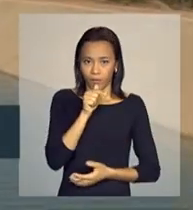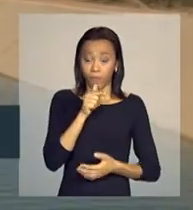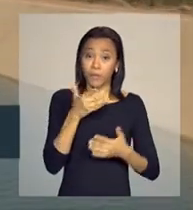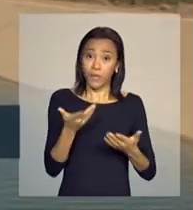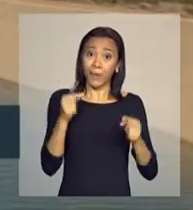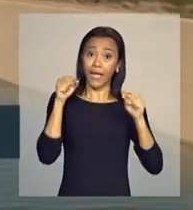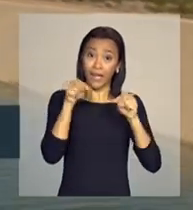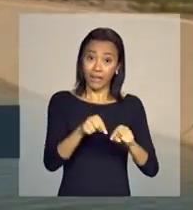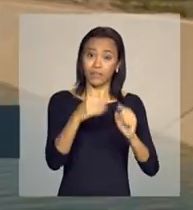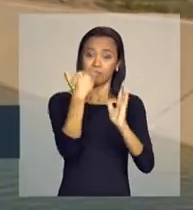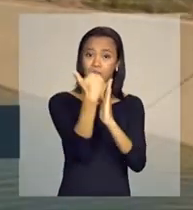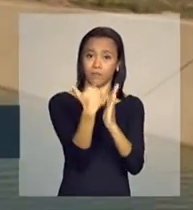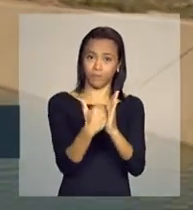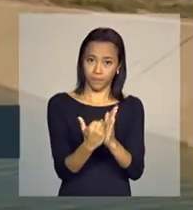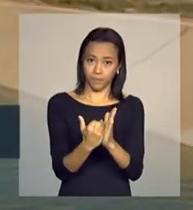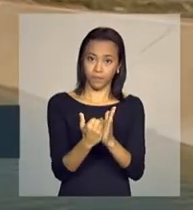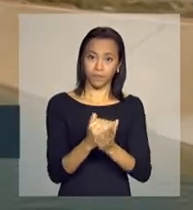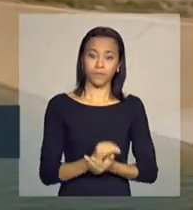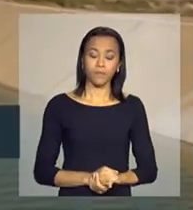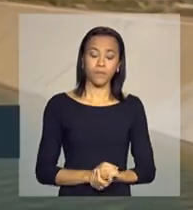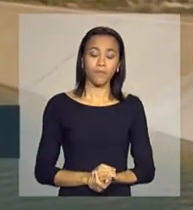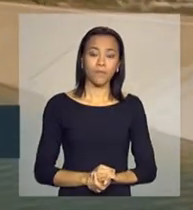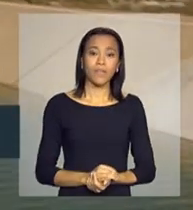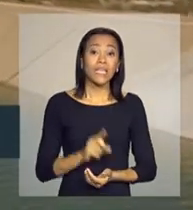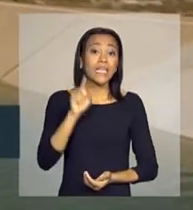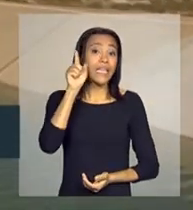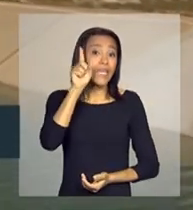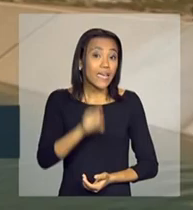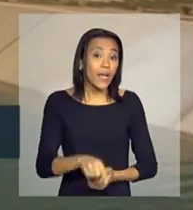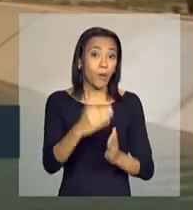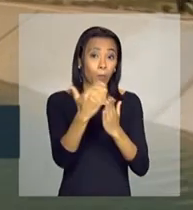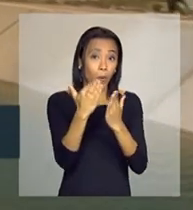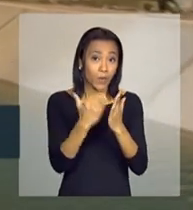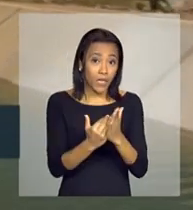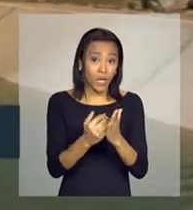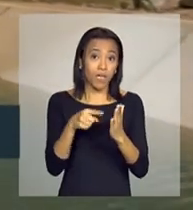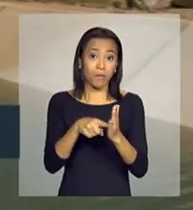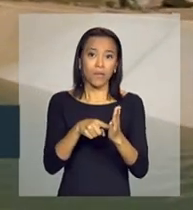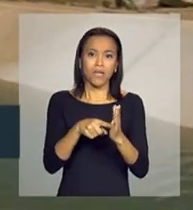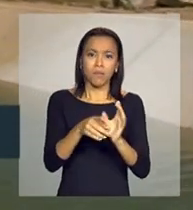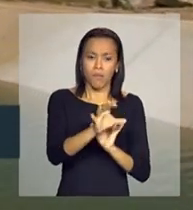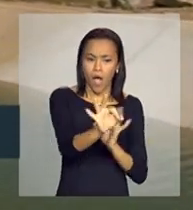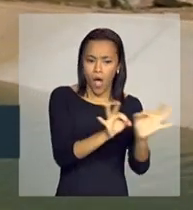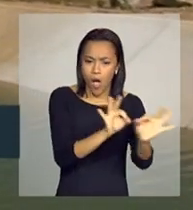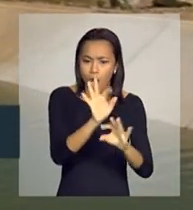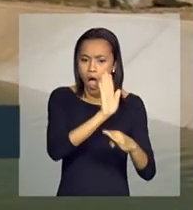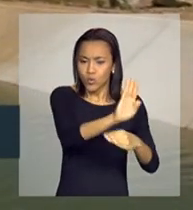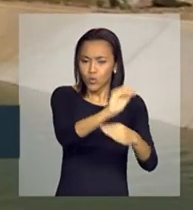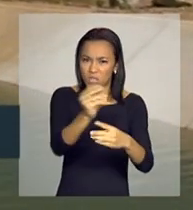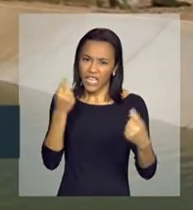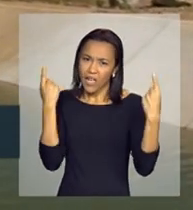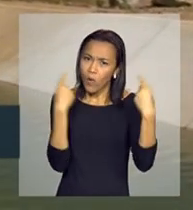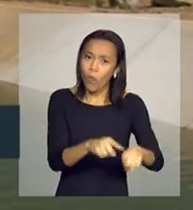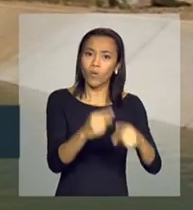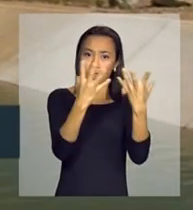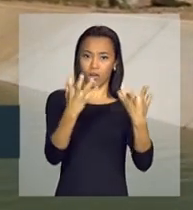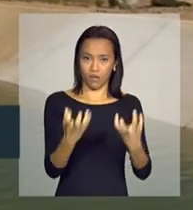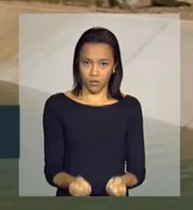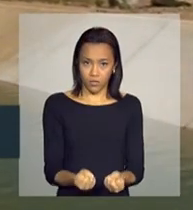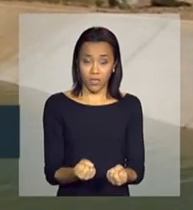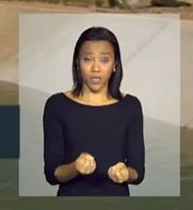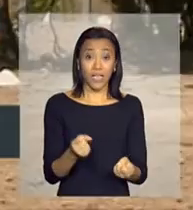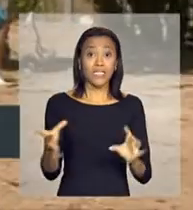Esse programa, que é um programa de combate estrutural à seca, ele se combina